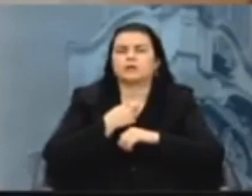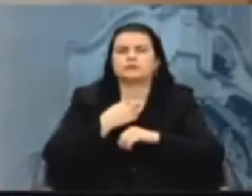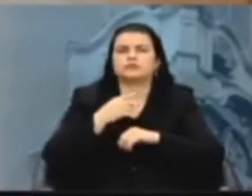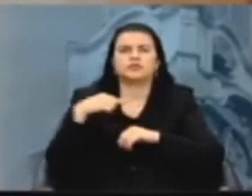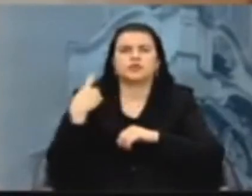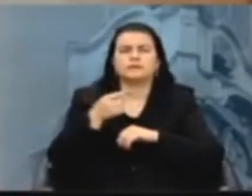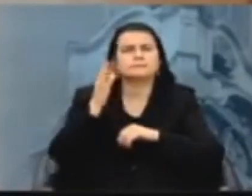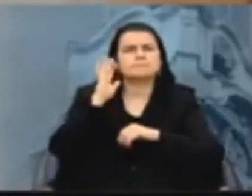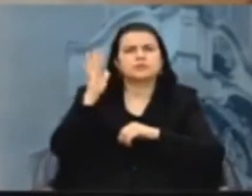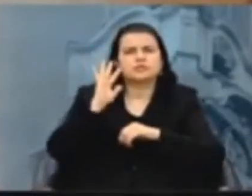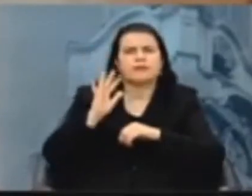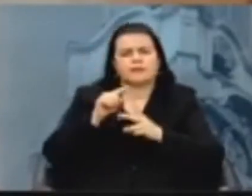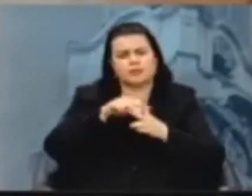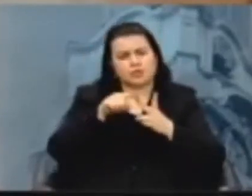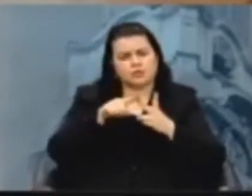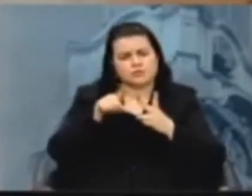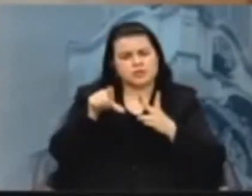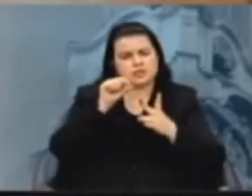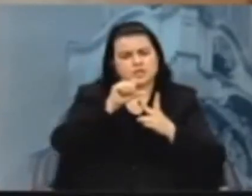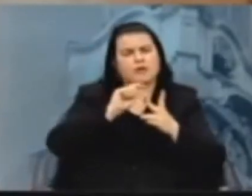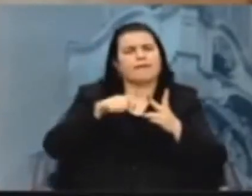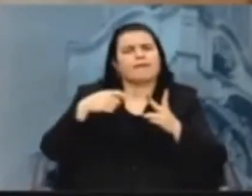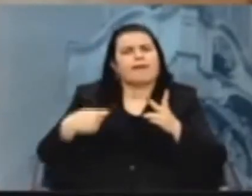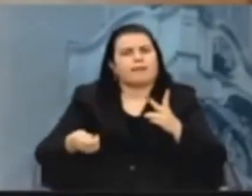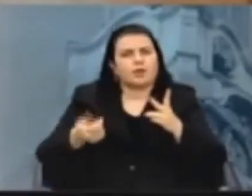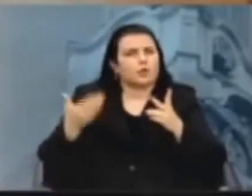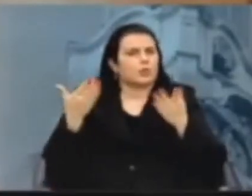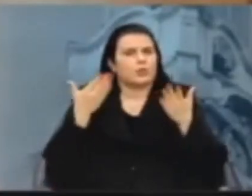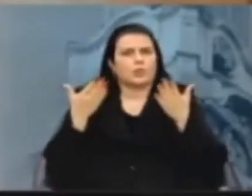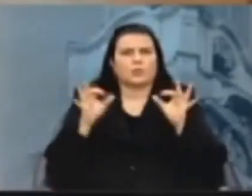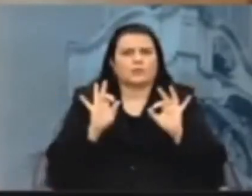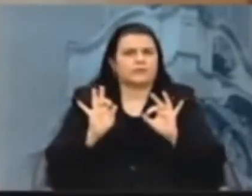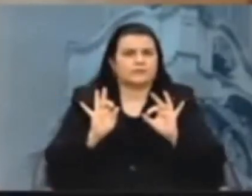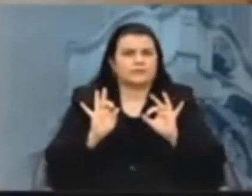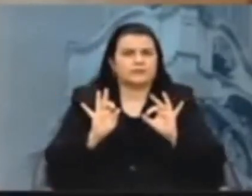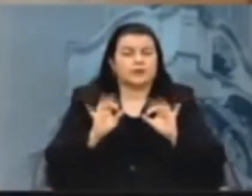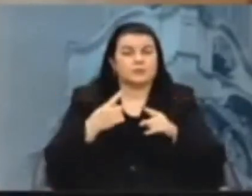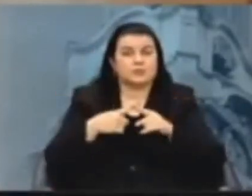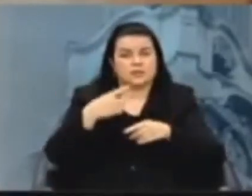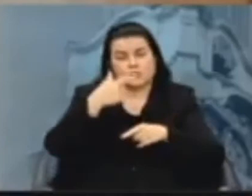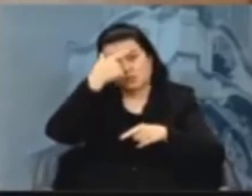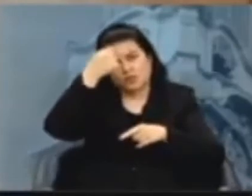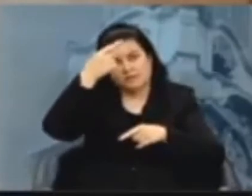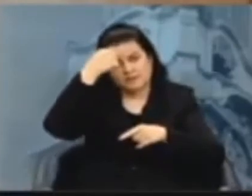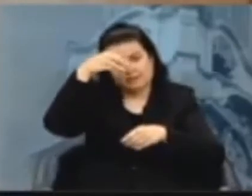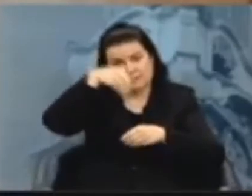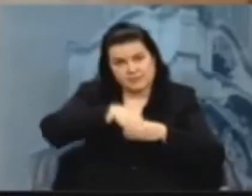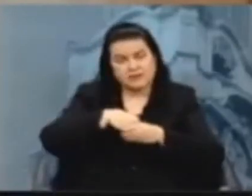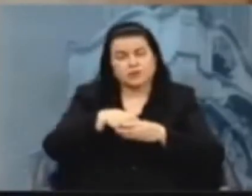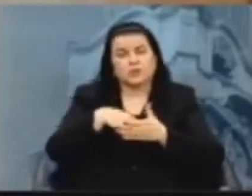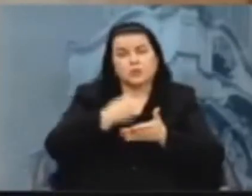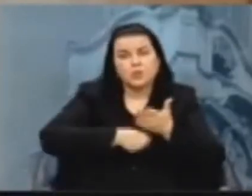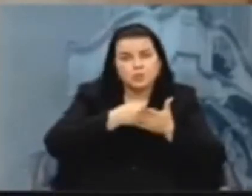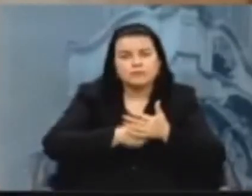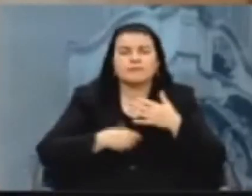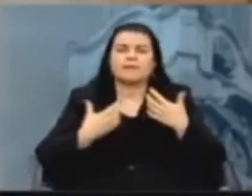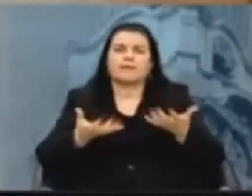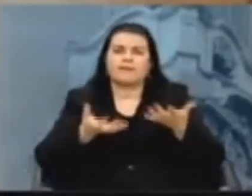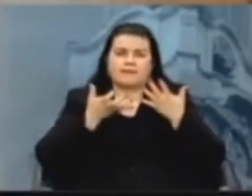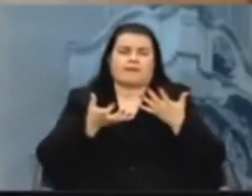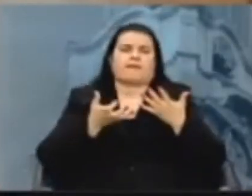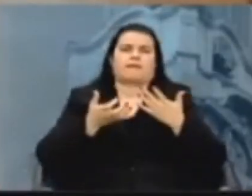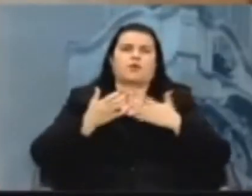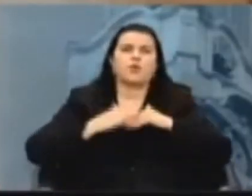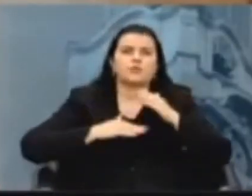escolha entre essas duas opções. A luta da universidade deve ser a de construir uma sociedade mais